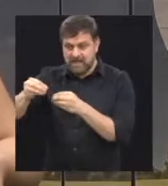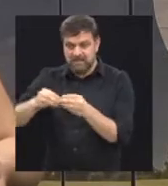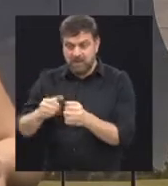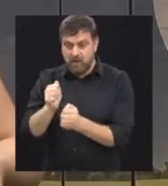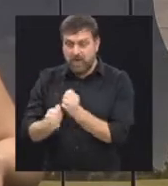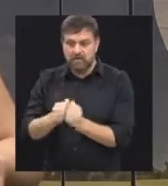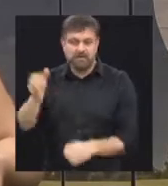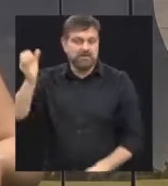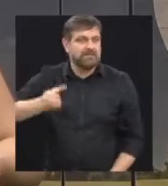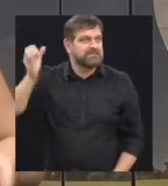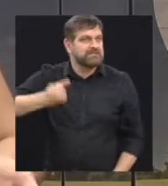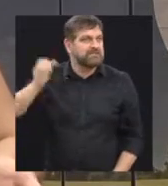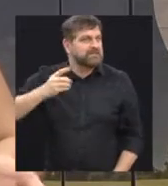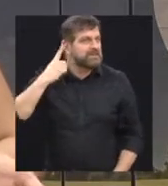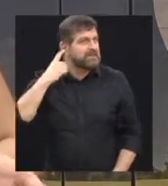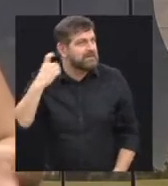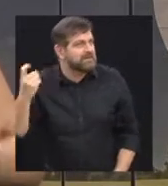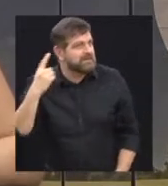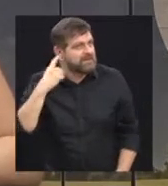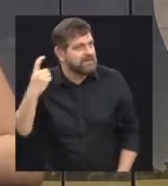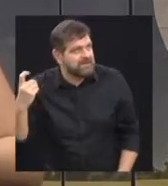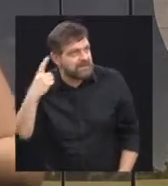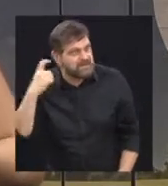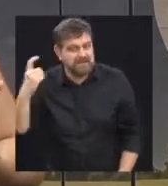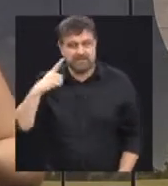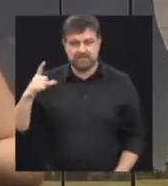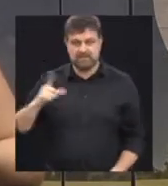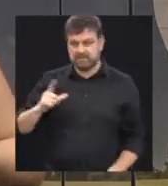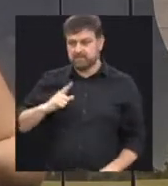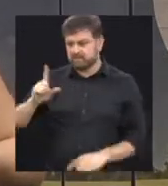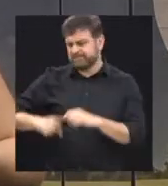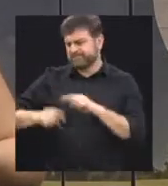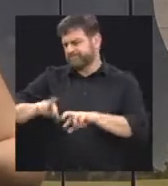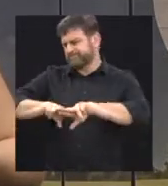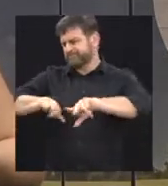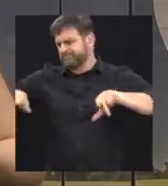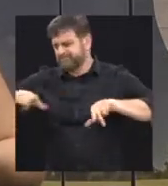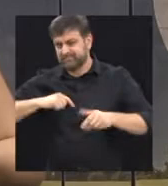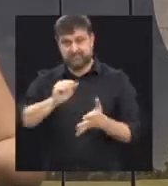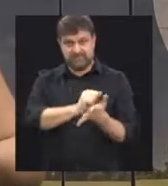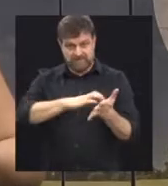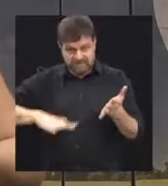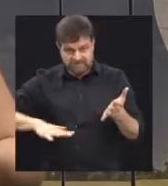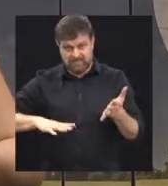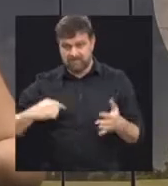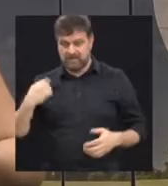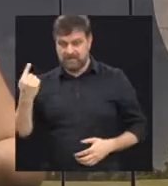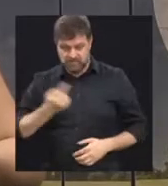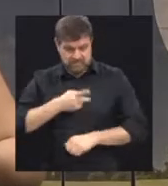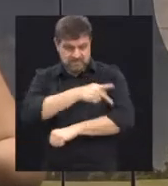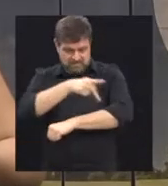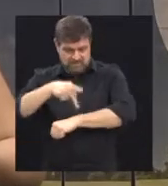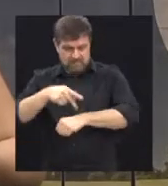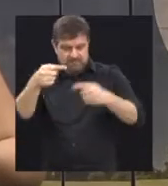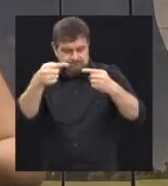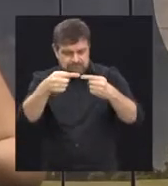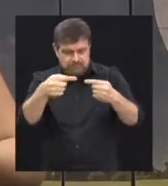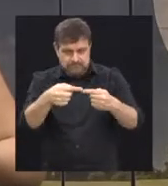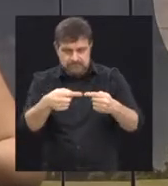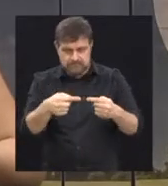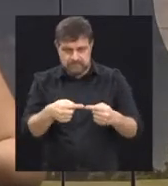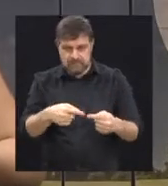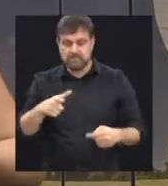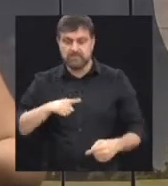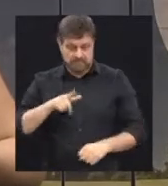pouquinho de arroz dentro que faça um barulho, né? Então todas essas criações, todas essas atividades são dentro da nossa pedagogia,